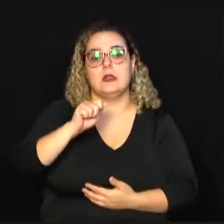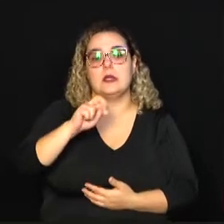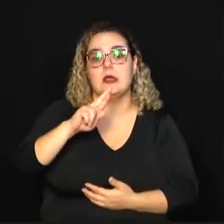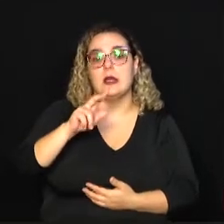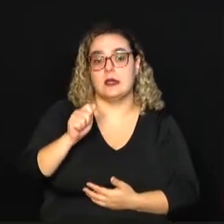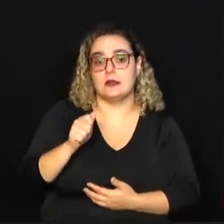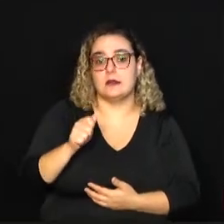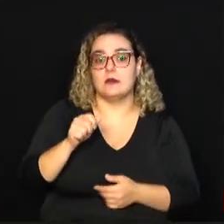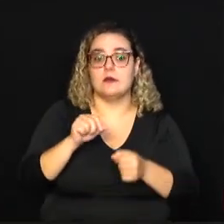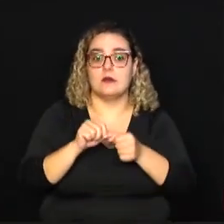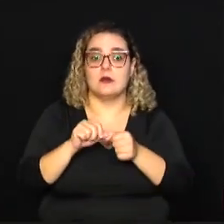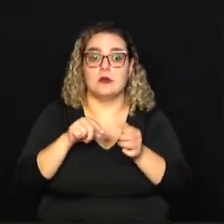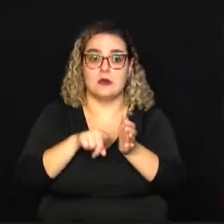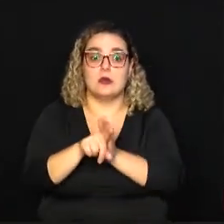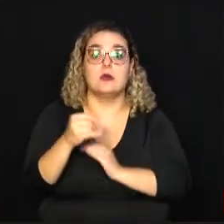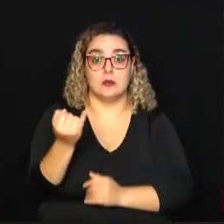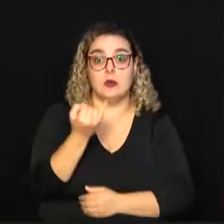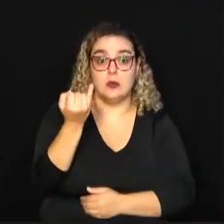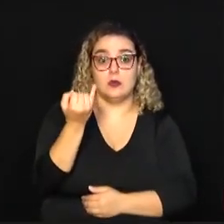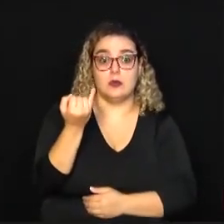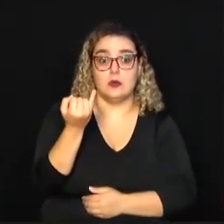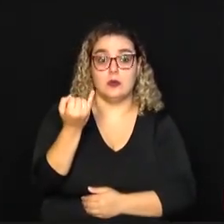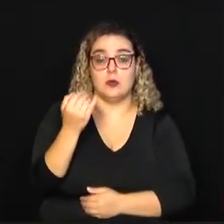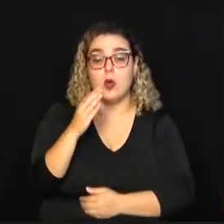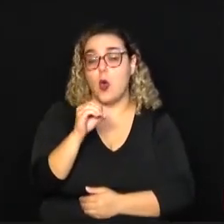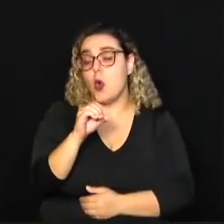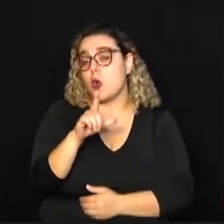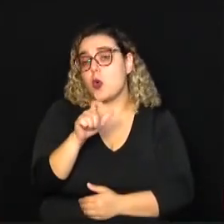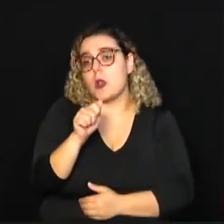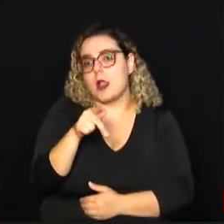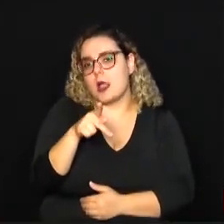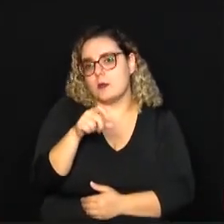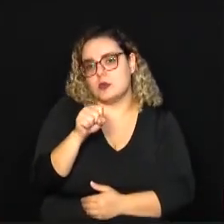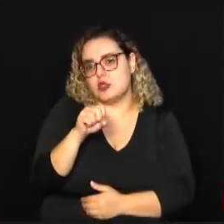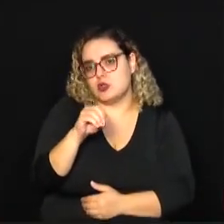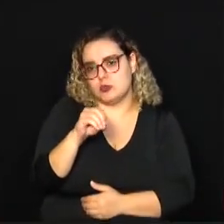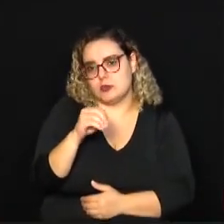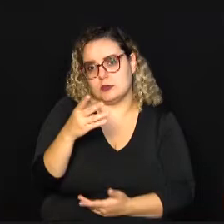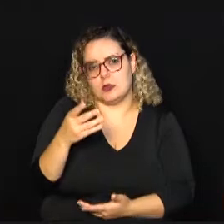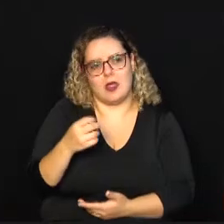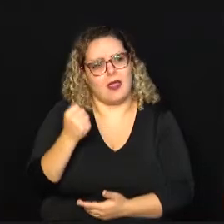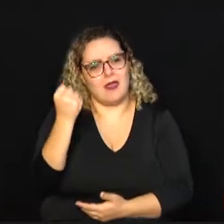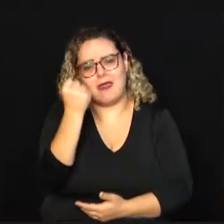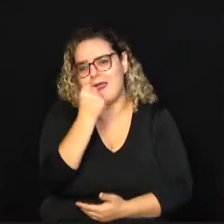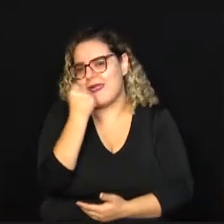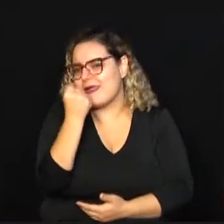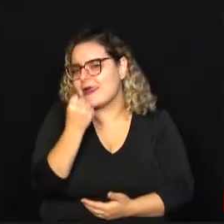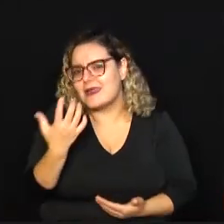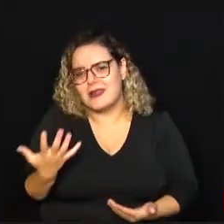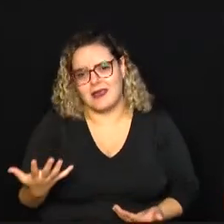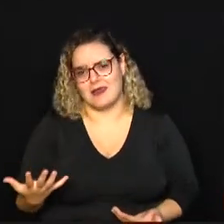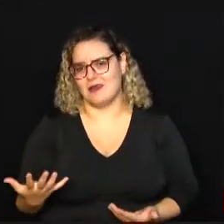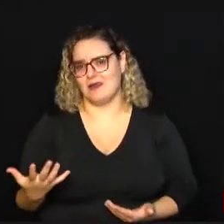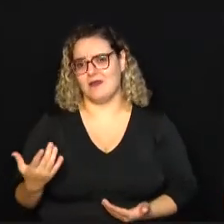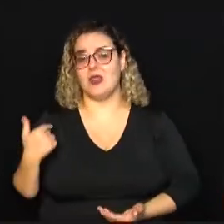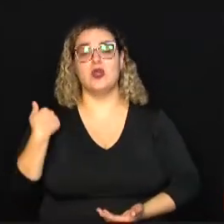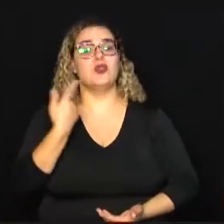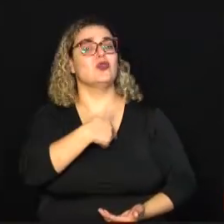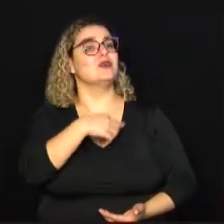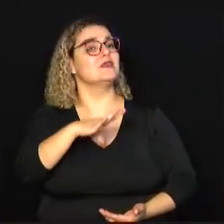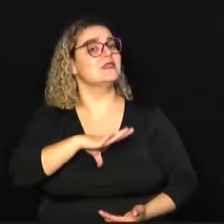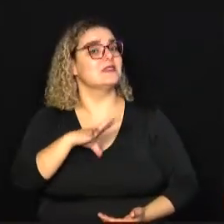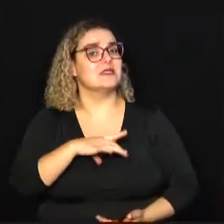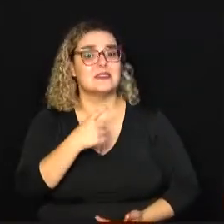pergunta importante sobre o colapso. Veja, o colapso é gravíssimo, Nayara, é gravíssimo, né? Nós somos Campinas, nós somos